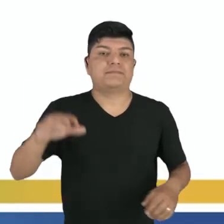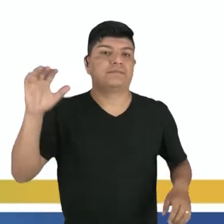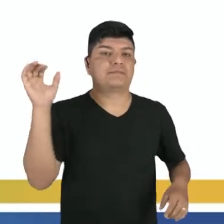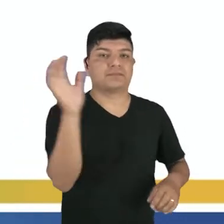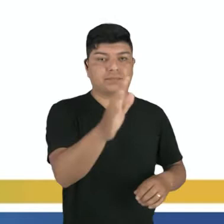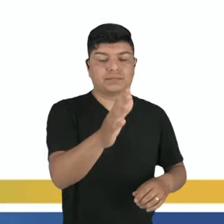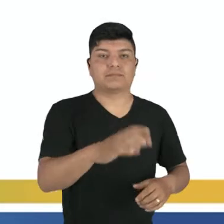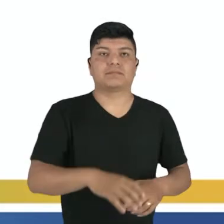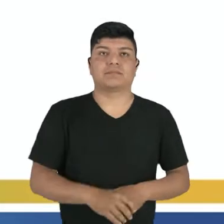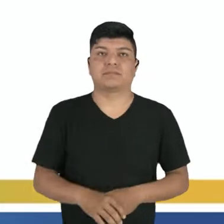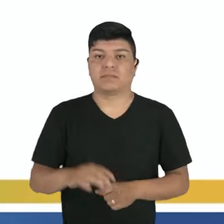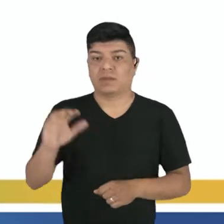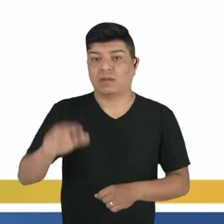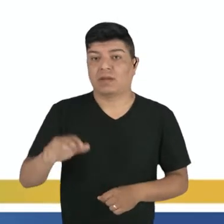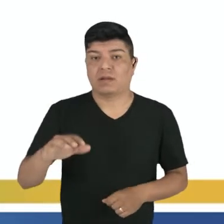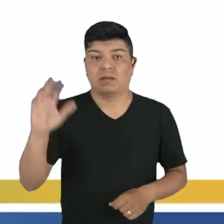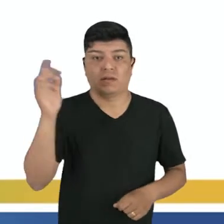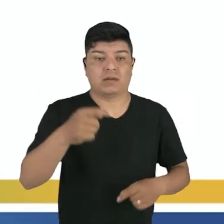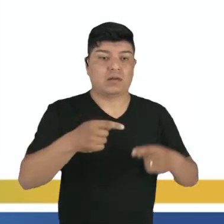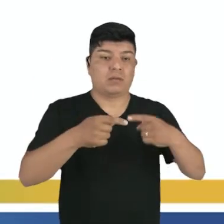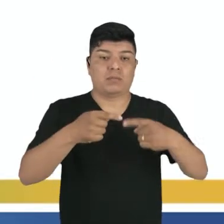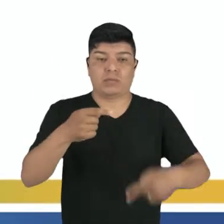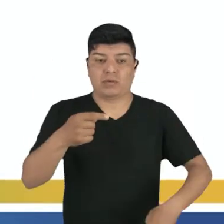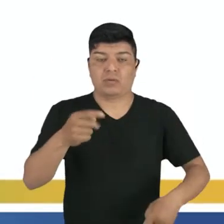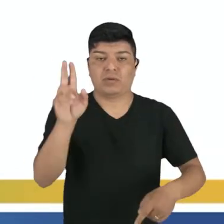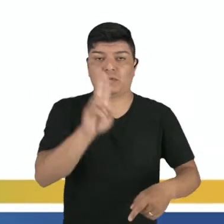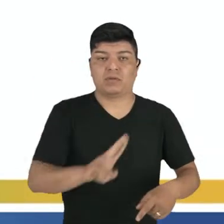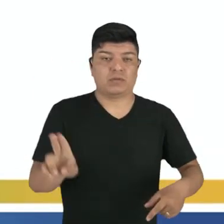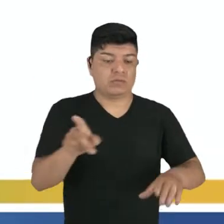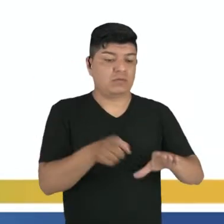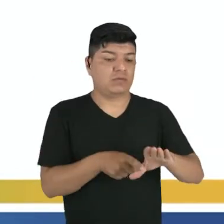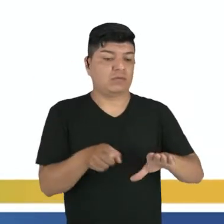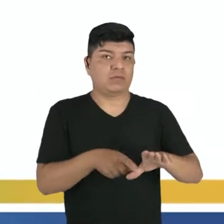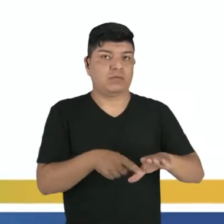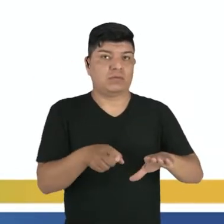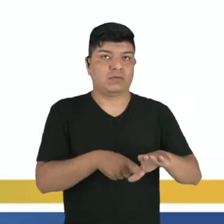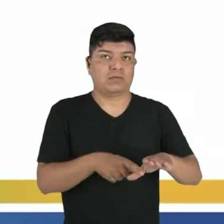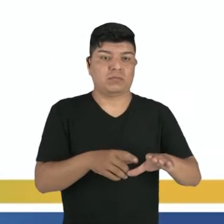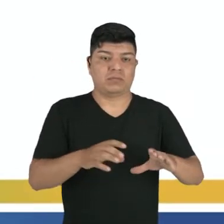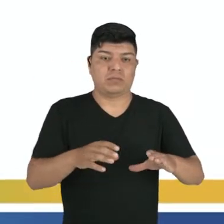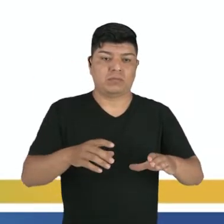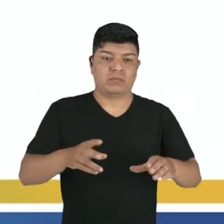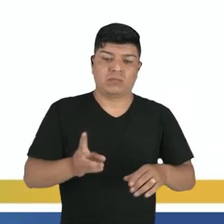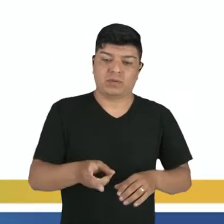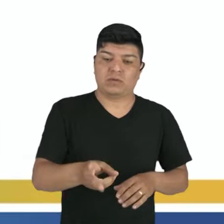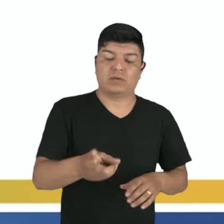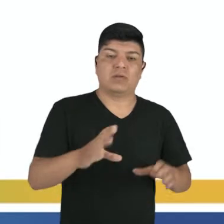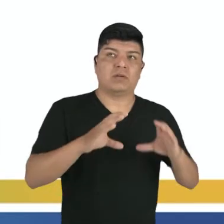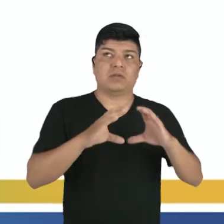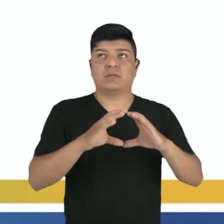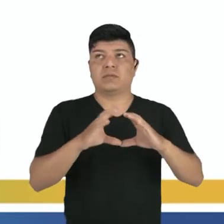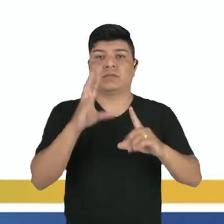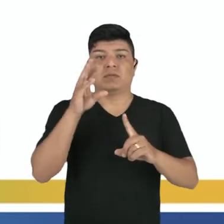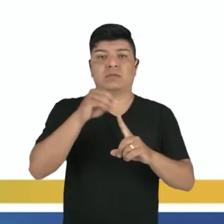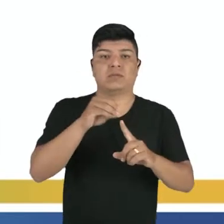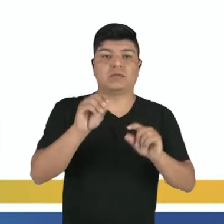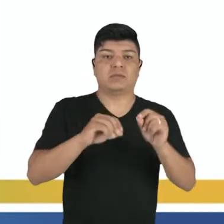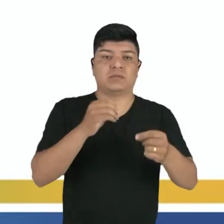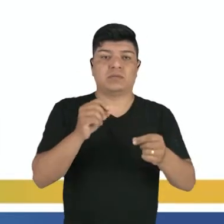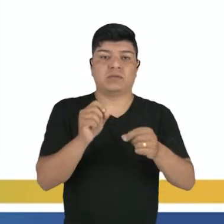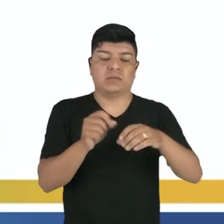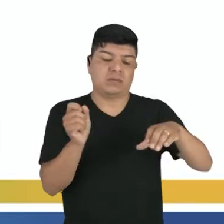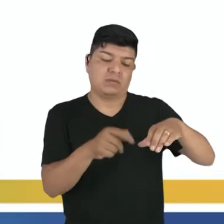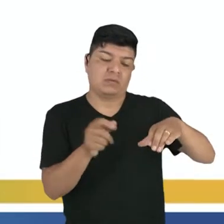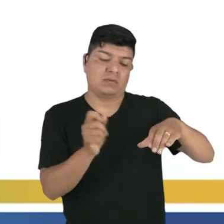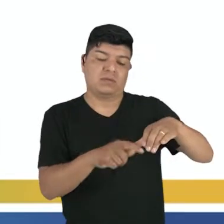né É um jogo de handebol é proibido o uso dos pés para o deslocamento da Bola e o objetivo é marcação de